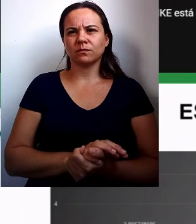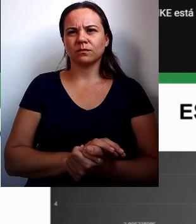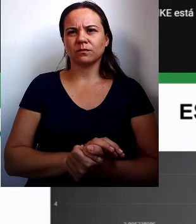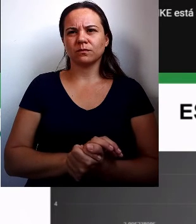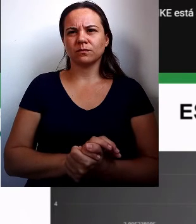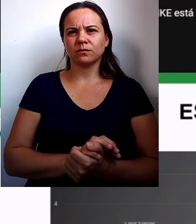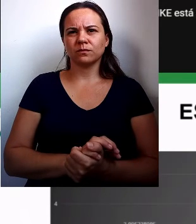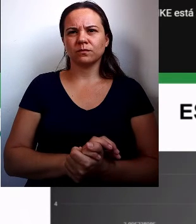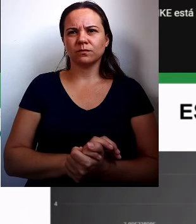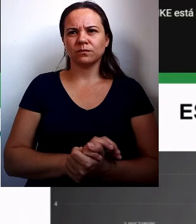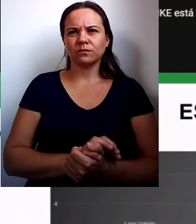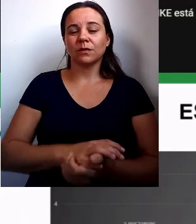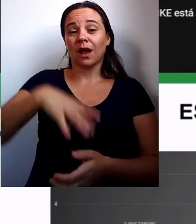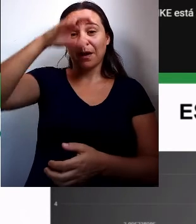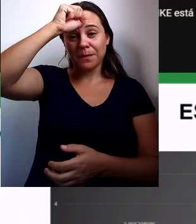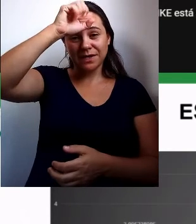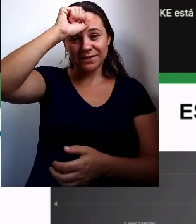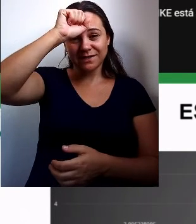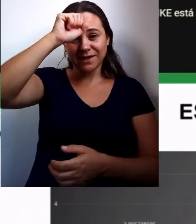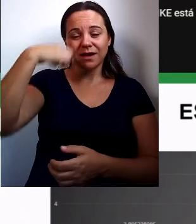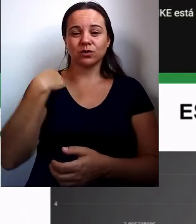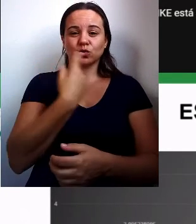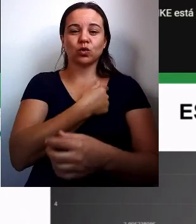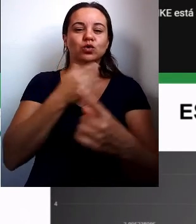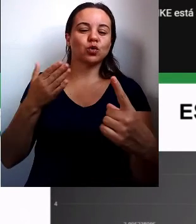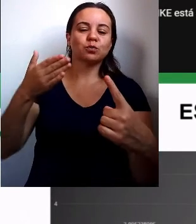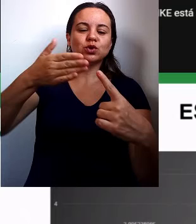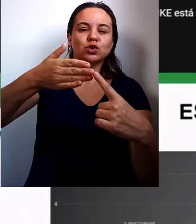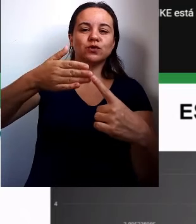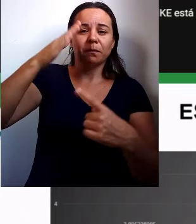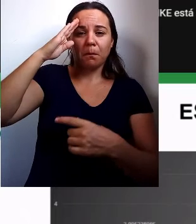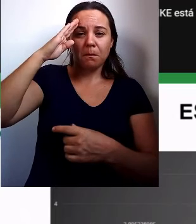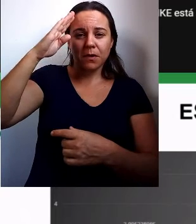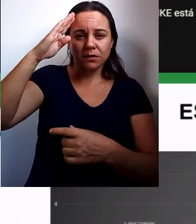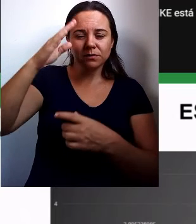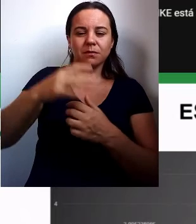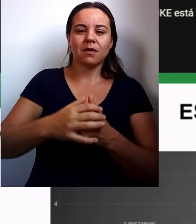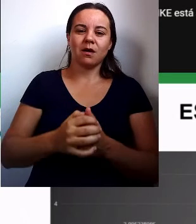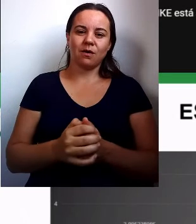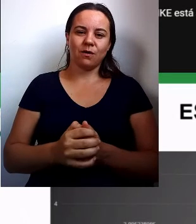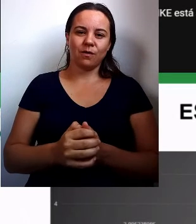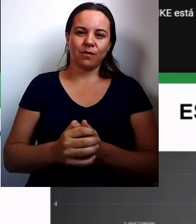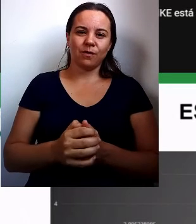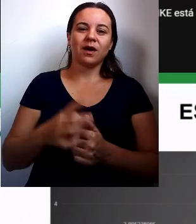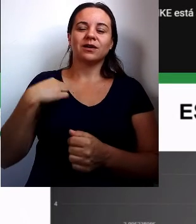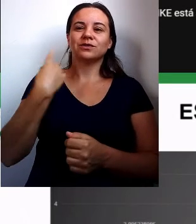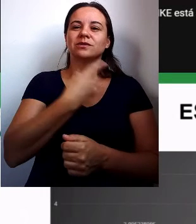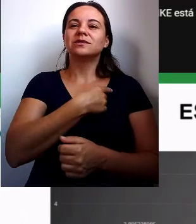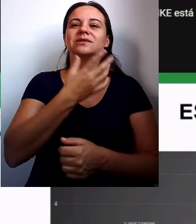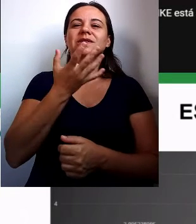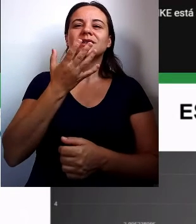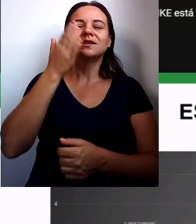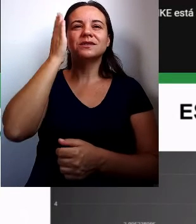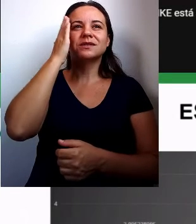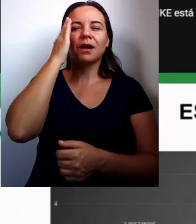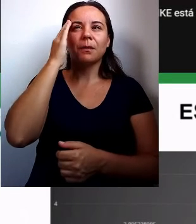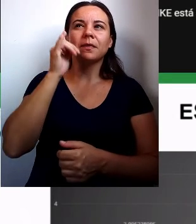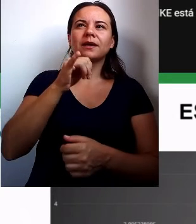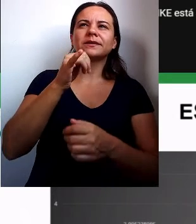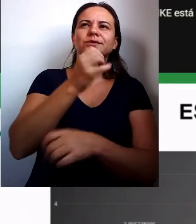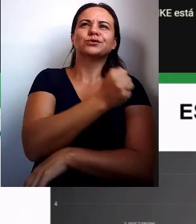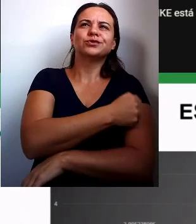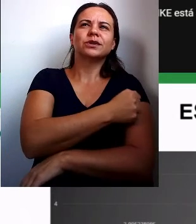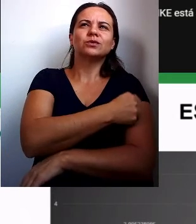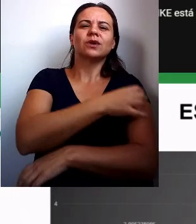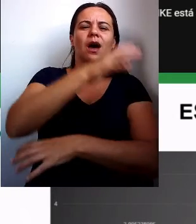Na aprendizagem, né? Que esse era o nosso objetivo principal, na verdade, com esses alunos, né? Que a gente queria saber se a gente